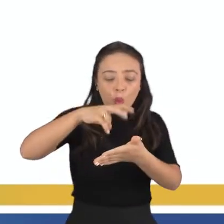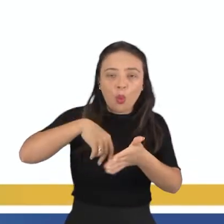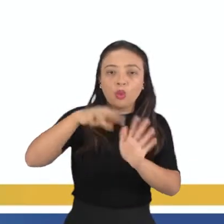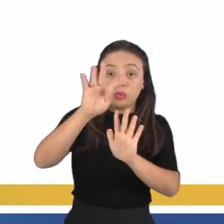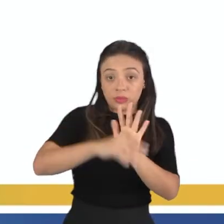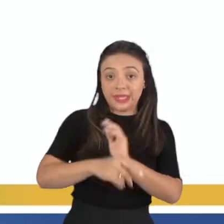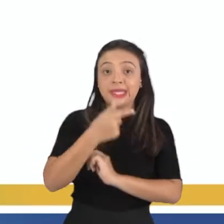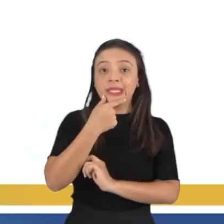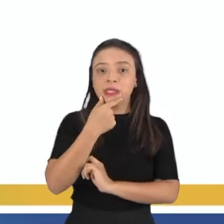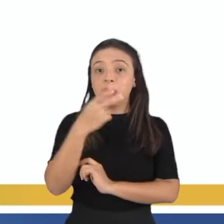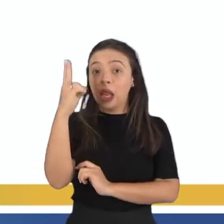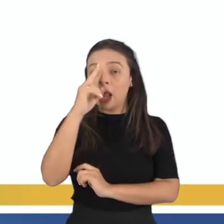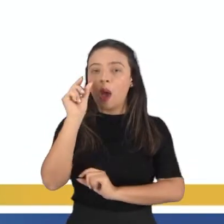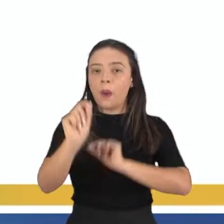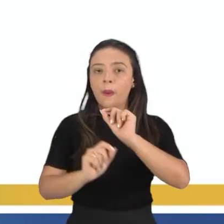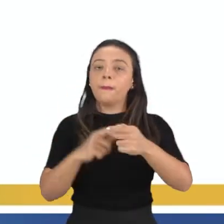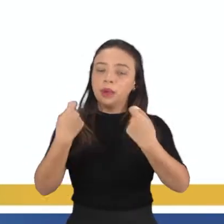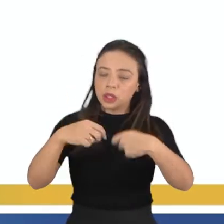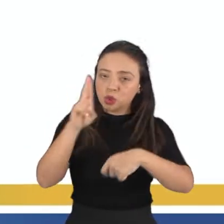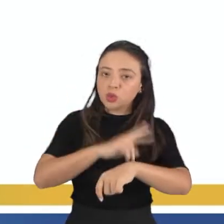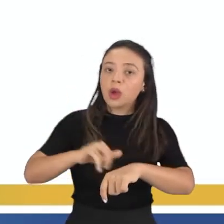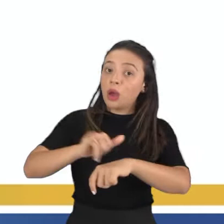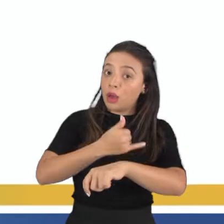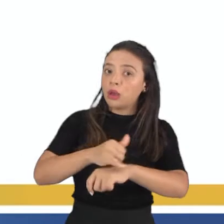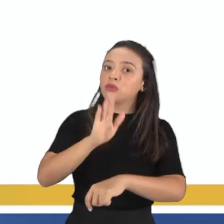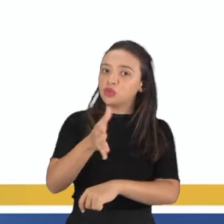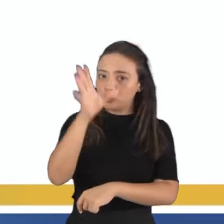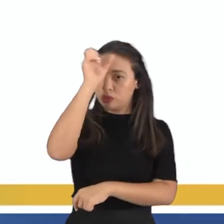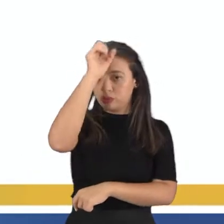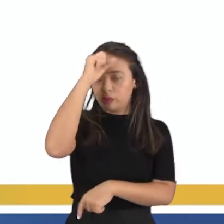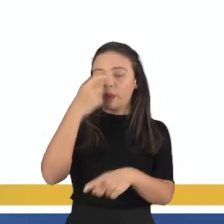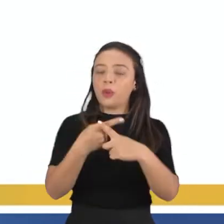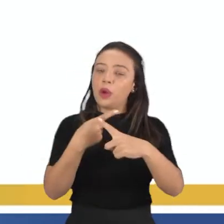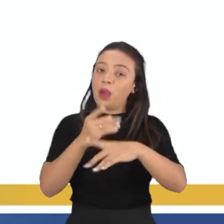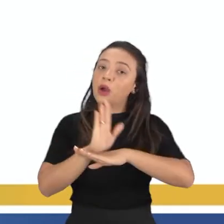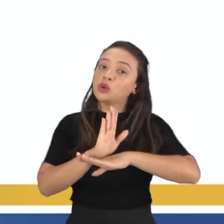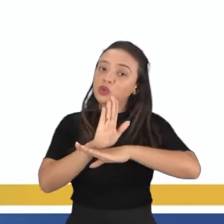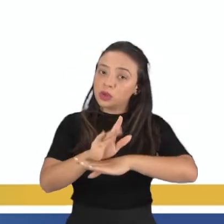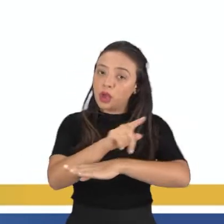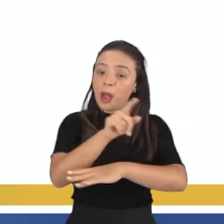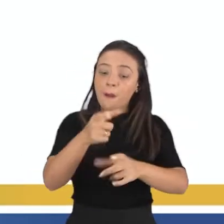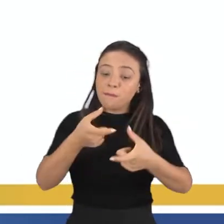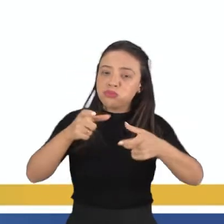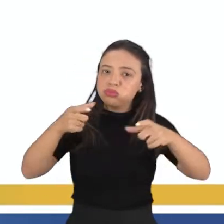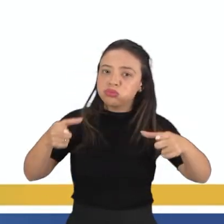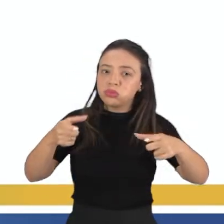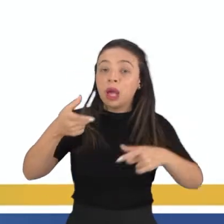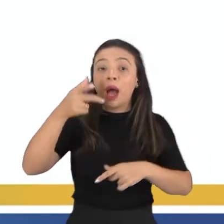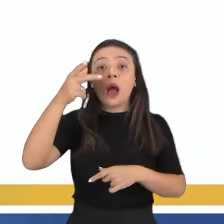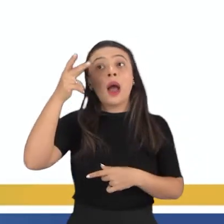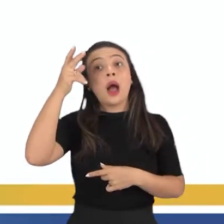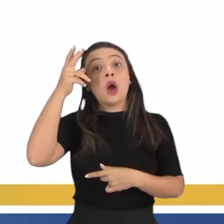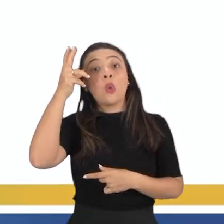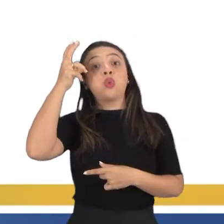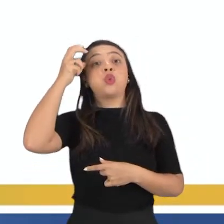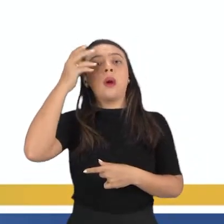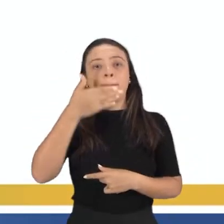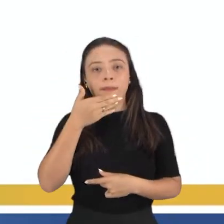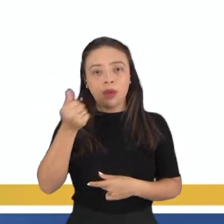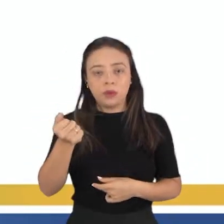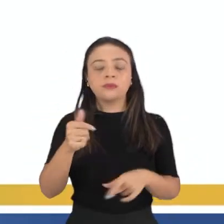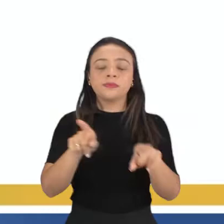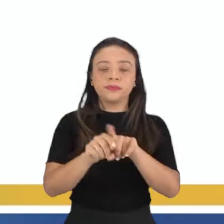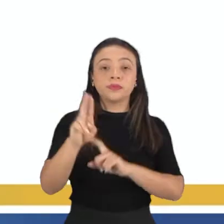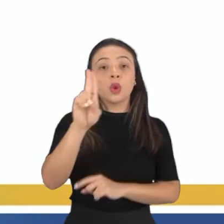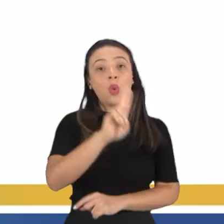em inglês lembre-se de usar as técnicas aprendidas Por que elas vão ajudá-lo a ampliar sua compreensão textual o